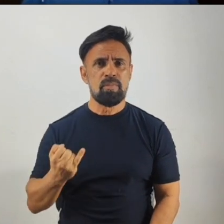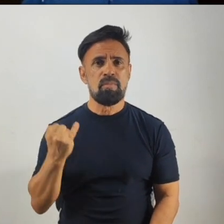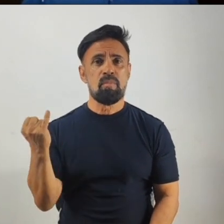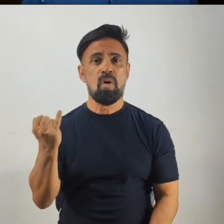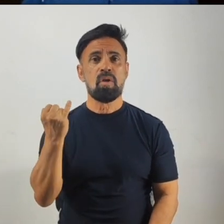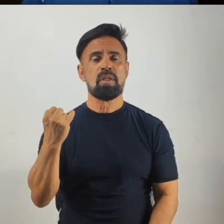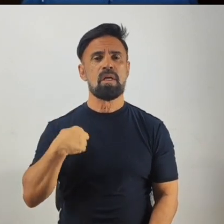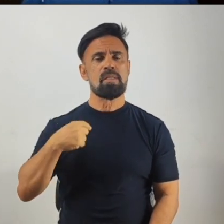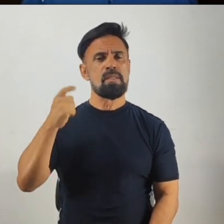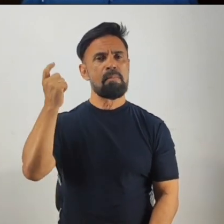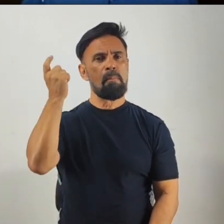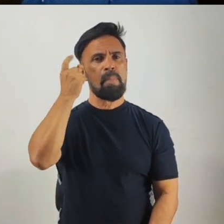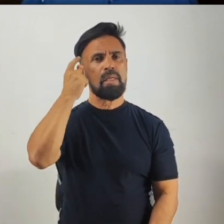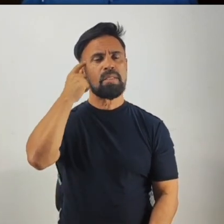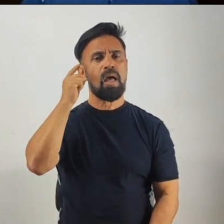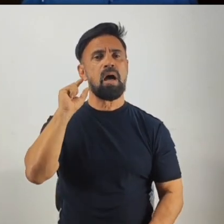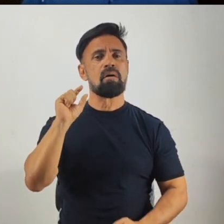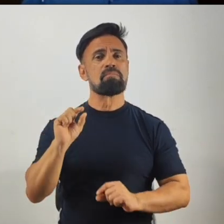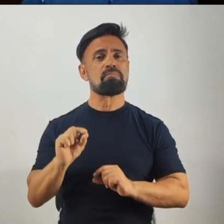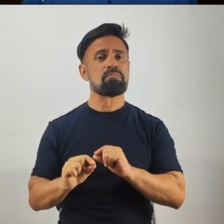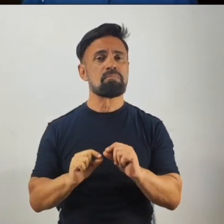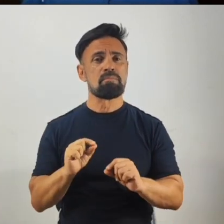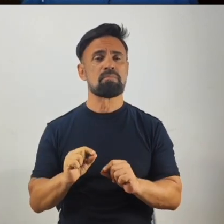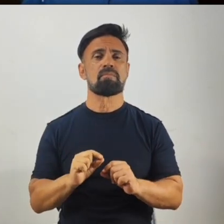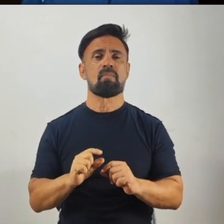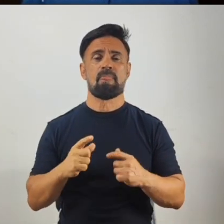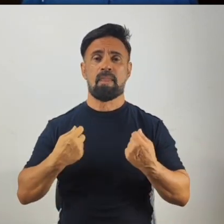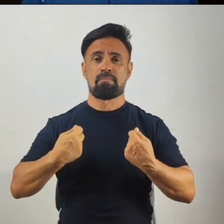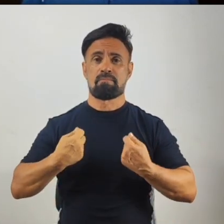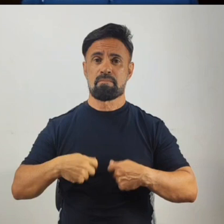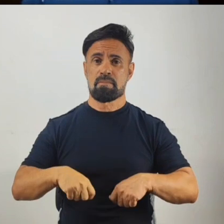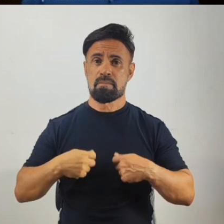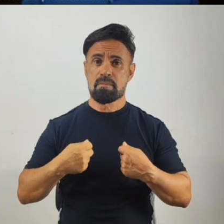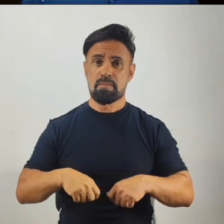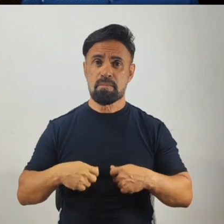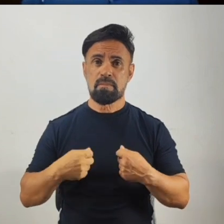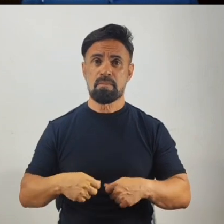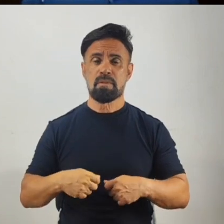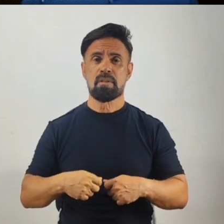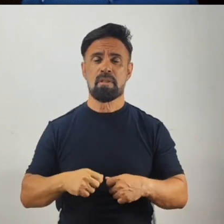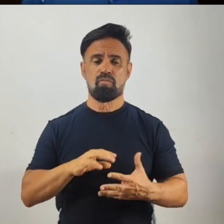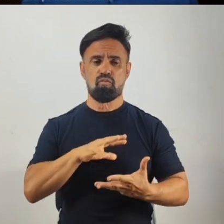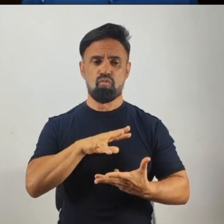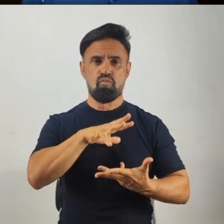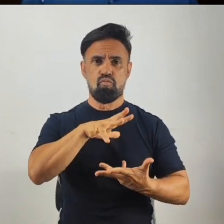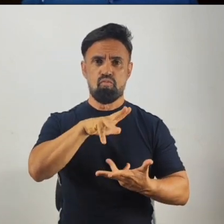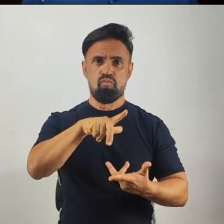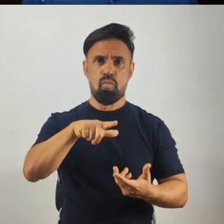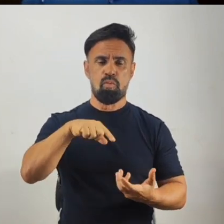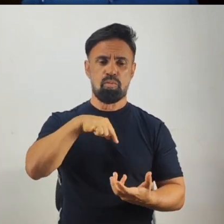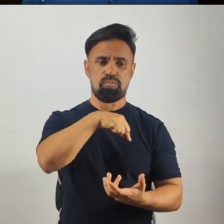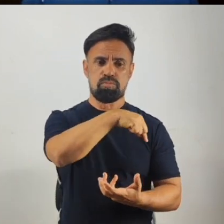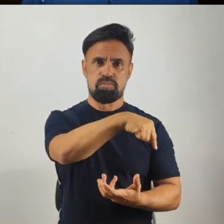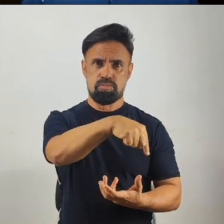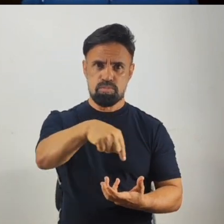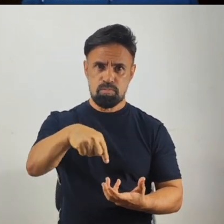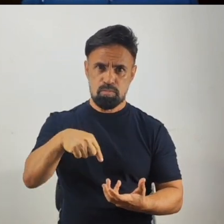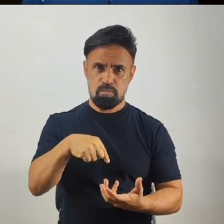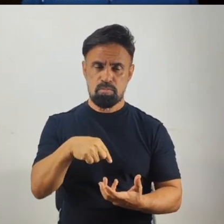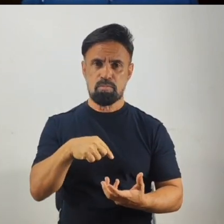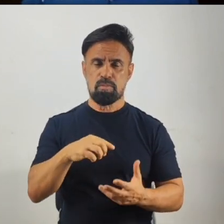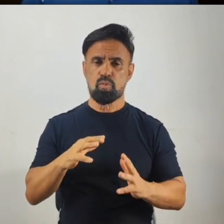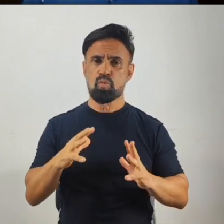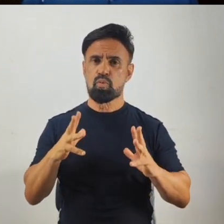importante nós pensarmos que, com a necessidade de um mundo globalizado, todos